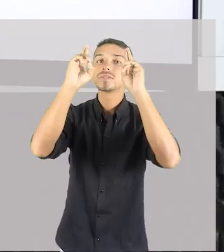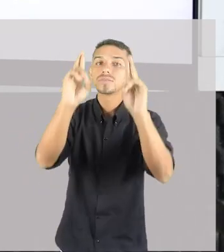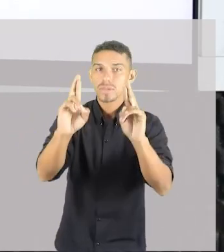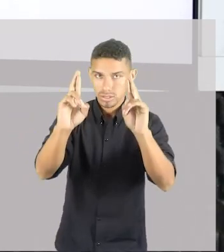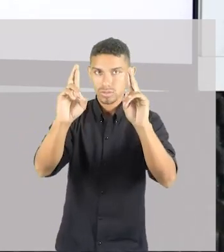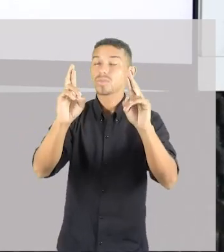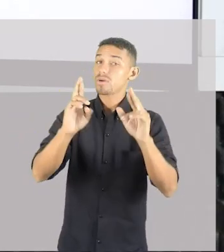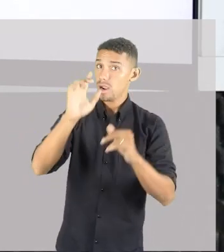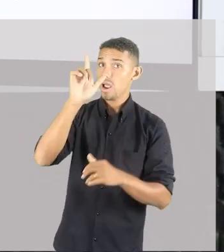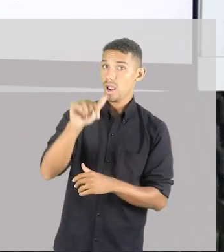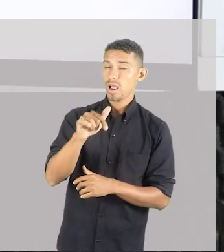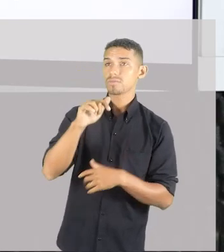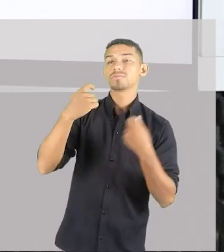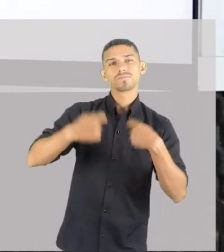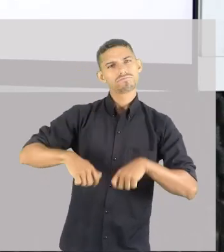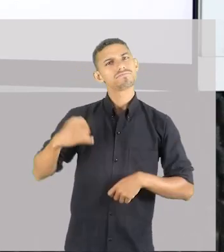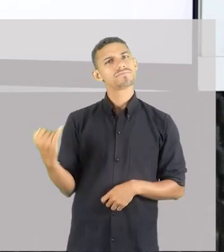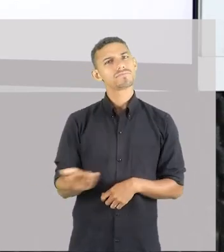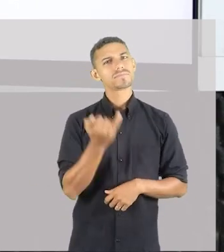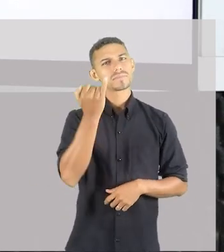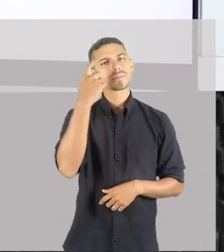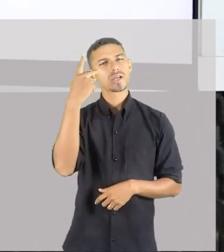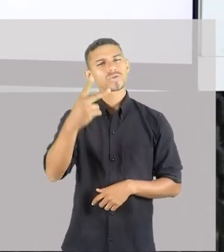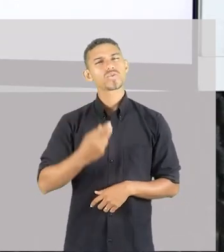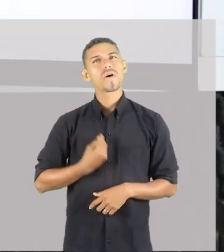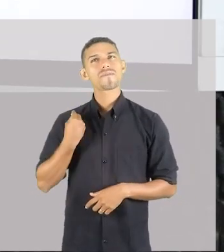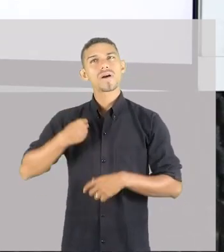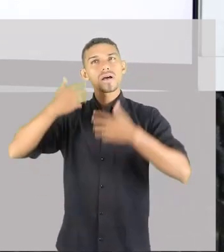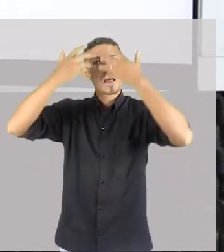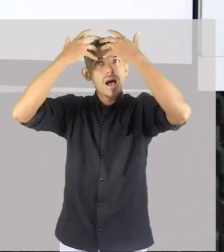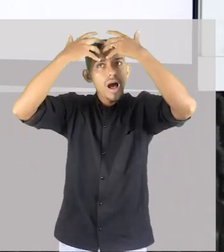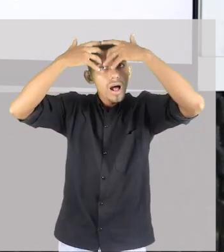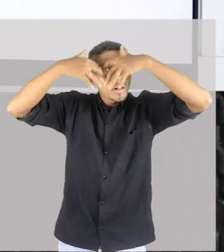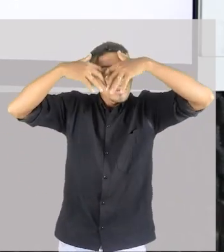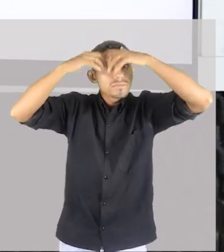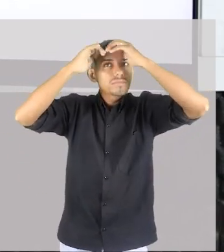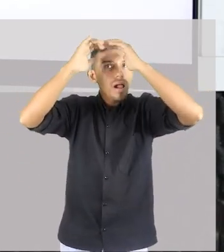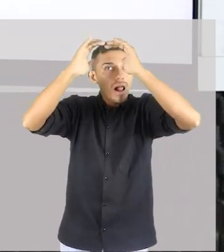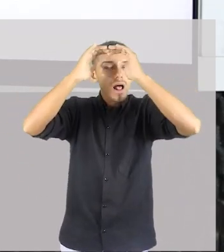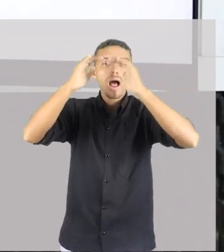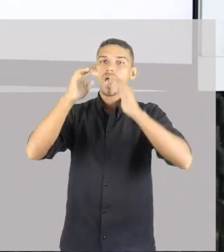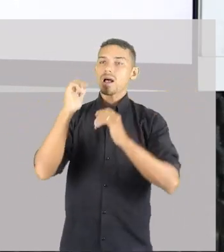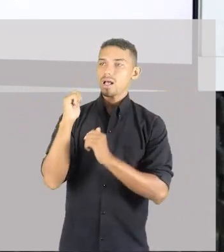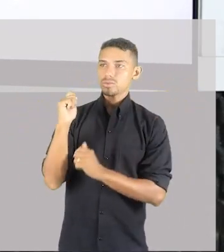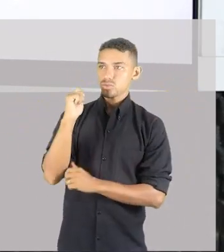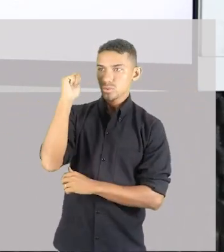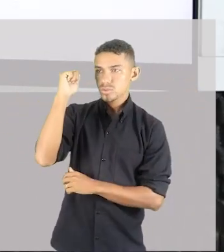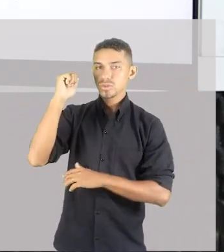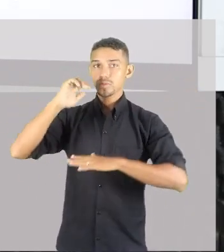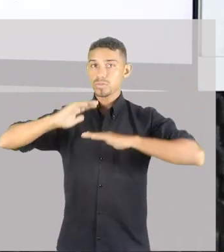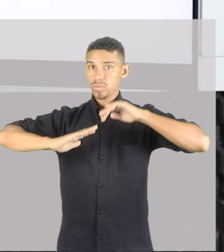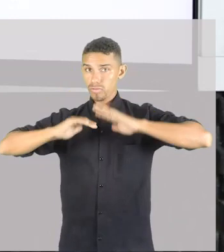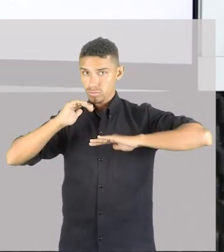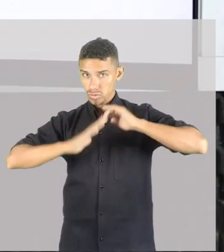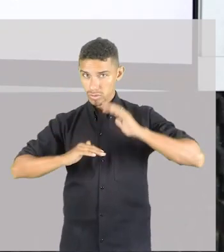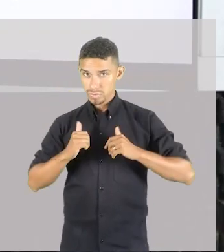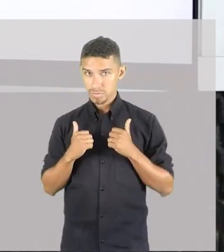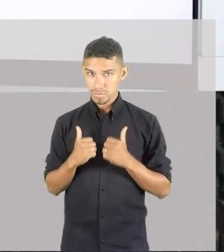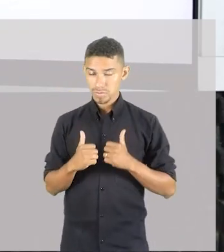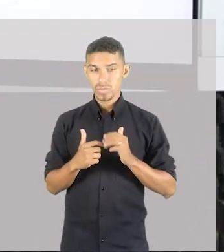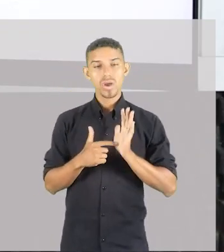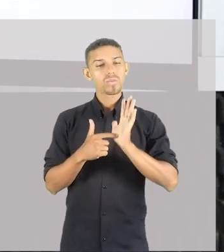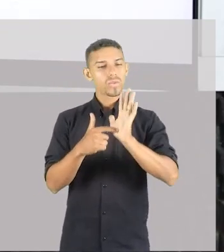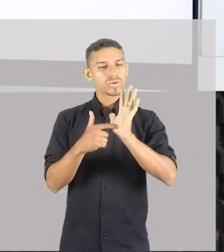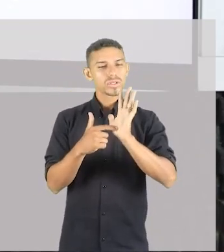ser literalmente uma necessidade na sua estrutura adulta e profissional. Aí eu vou começar a mostrar